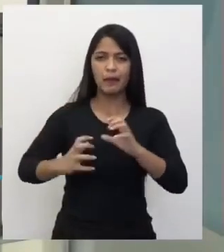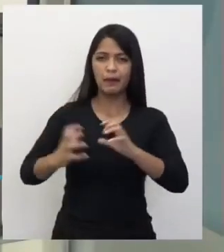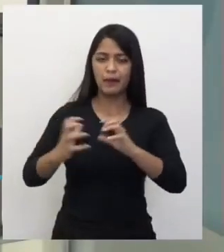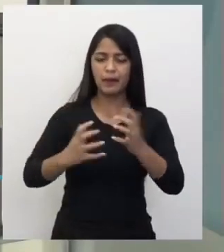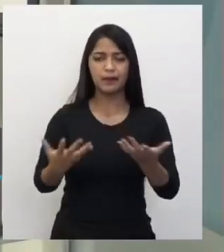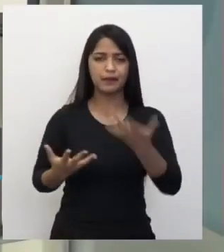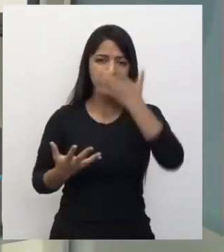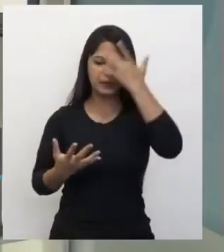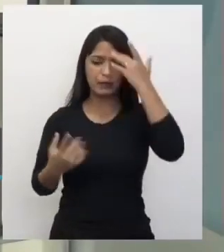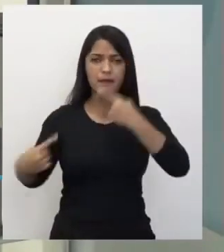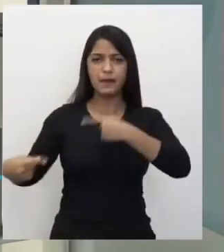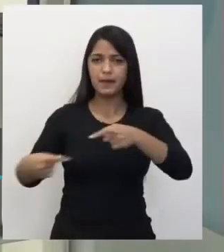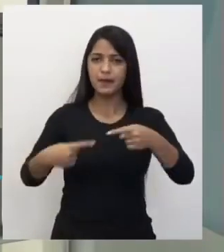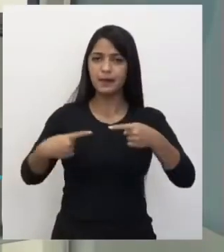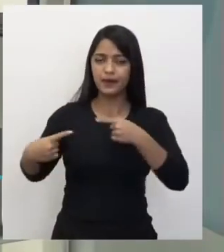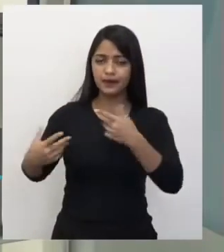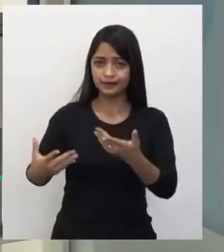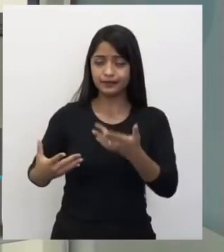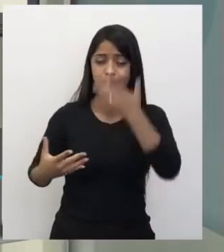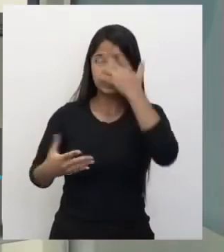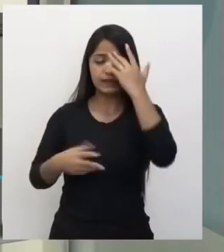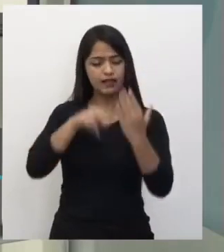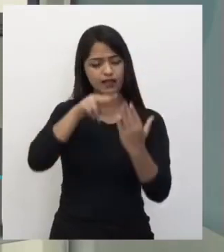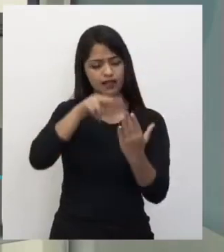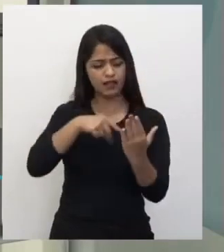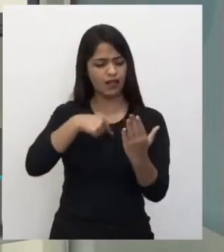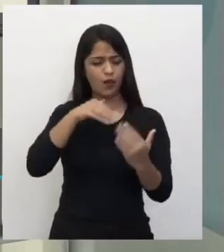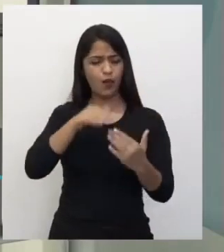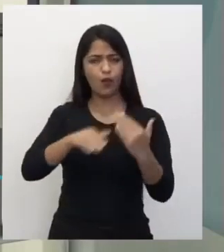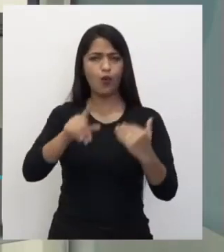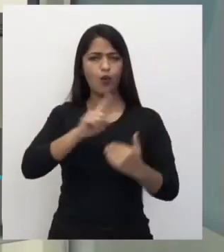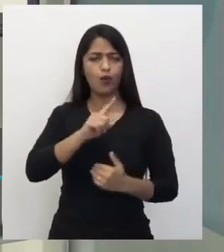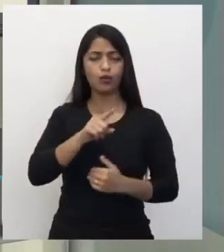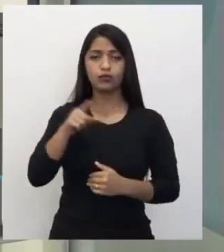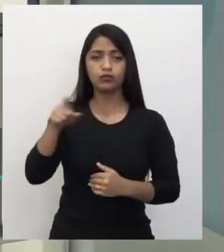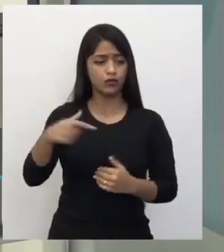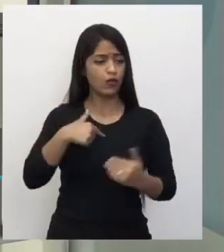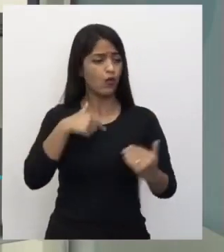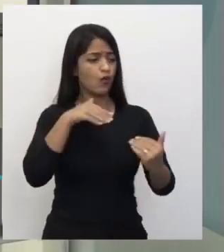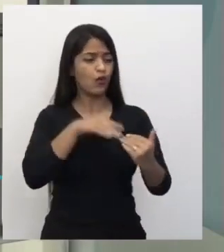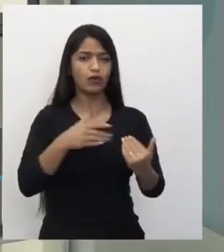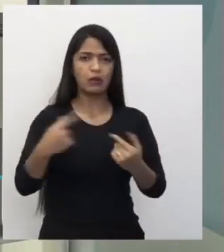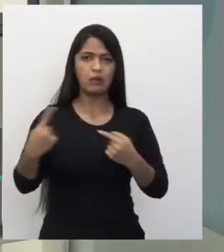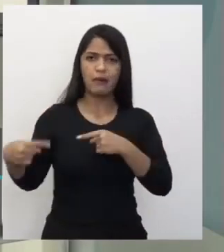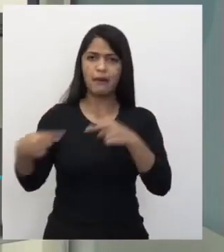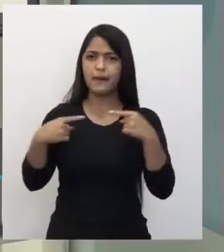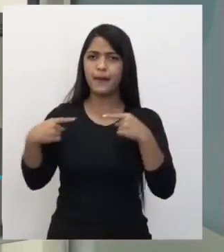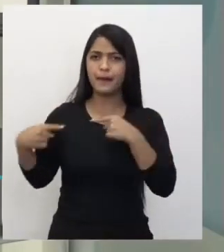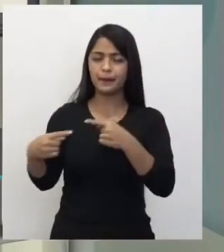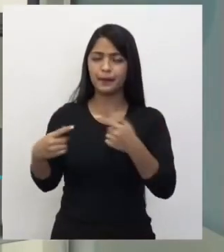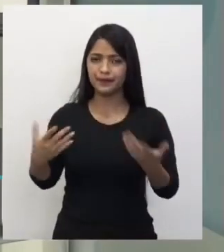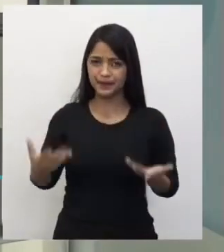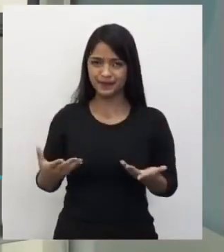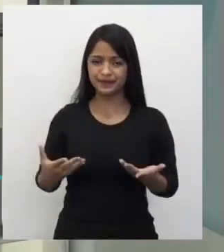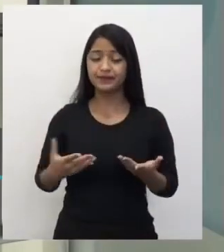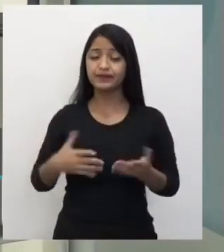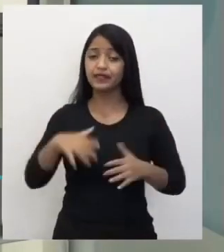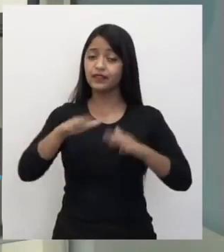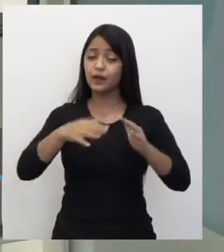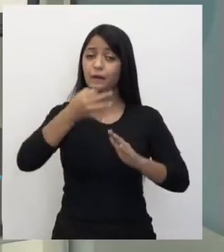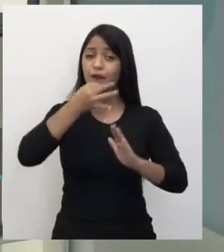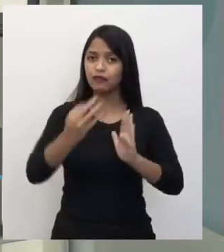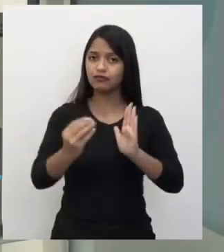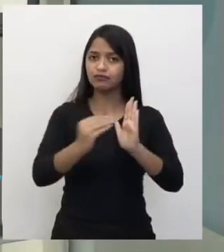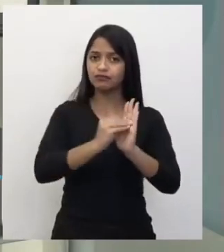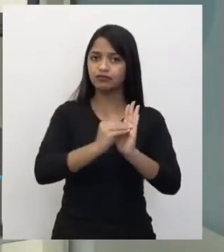né, gente, mas discussões, porque, não, mas o autor tal disse isso, mas não é um fato. Como que ele se baseou, às vezes é só uma opinião, e